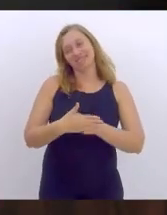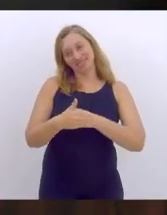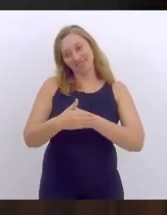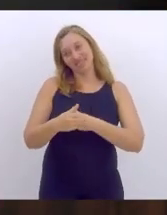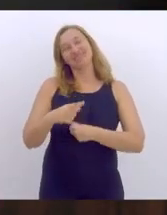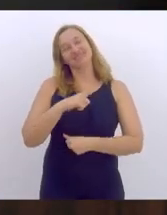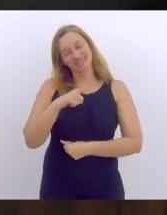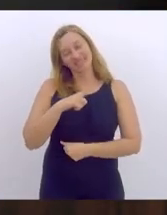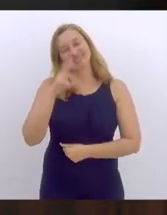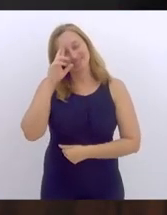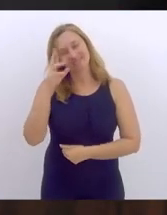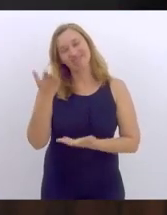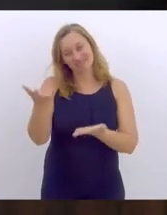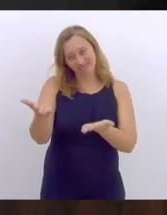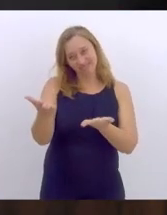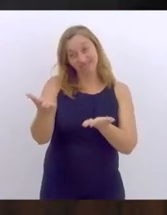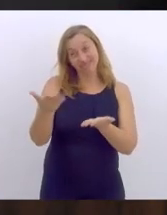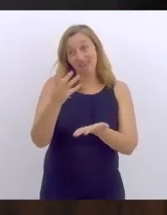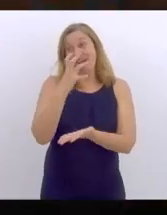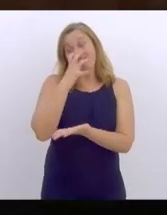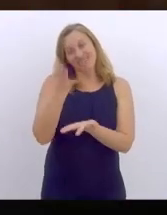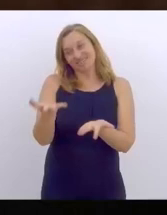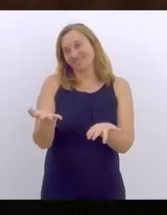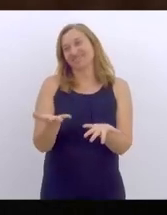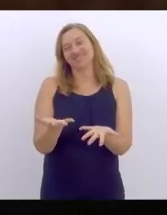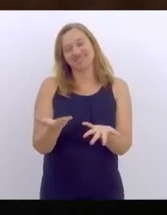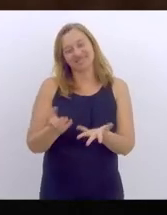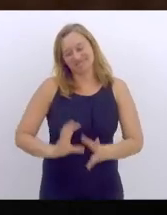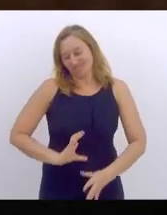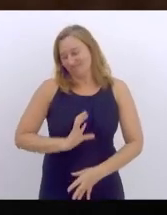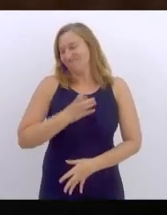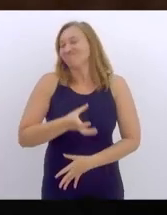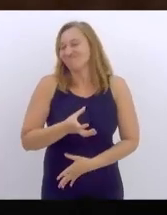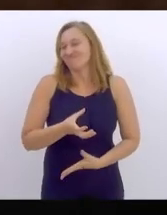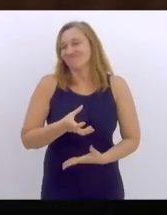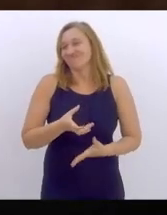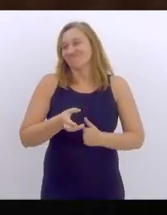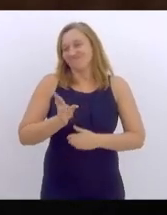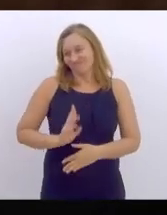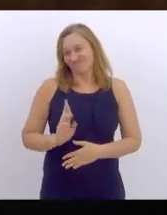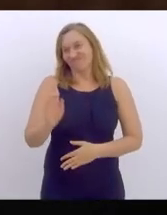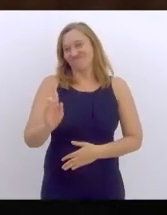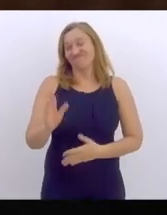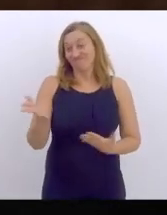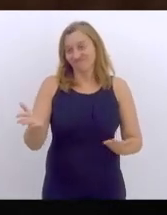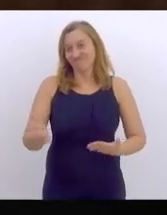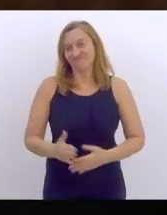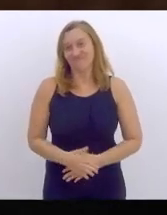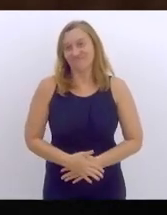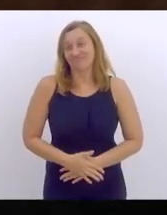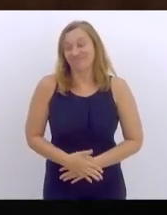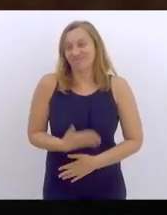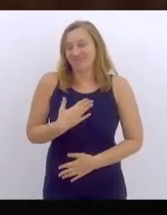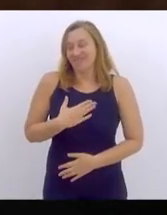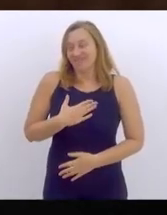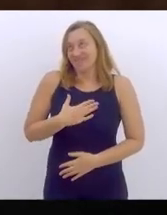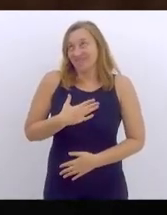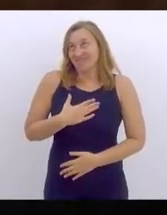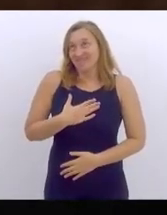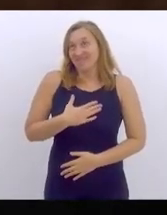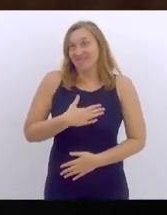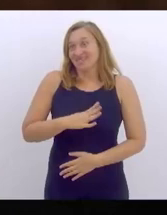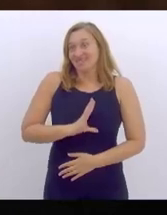por Vossa Excelência. Carinho, admiração, a sua coragem, a sua representatividade. Eu me derreto, essa que é a